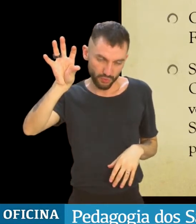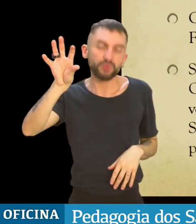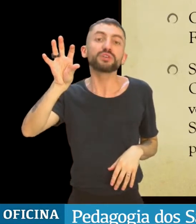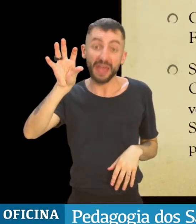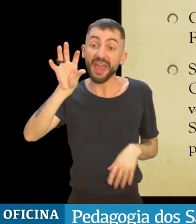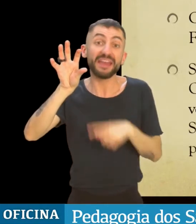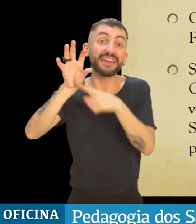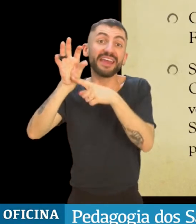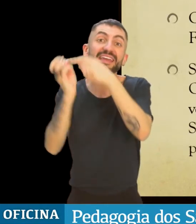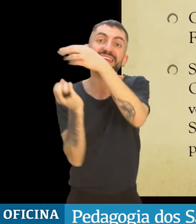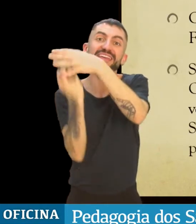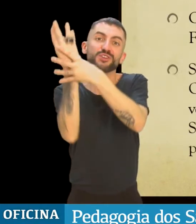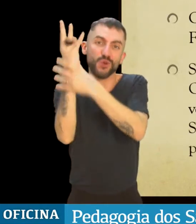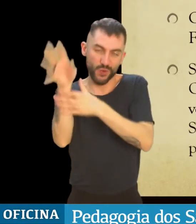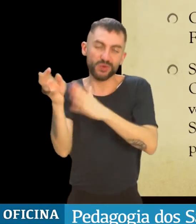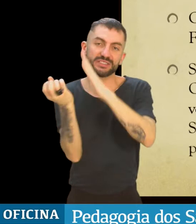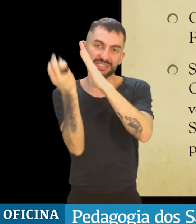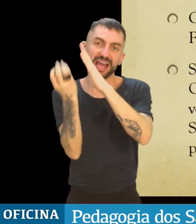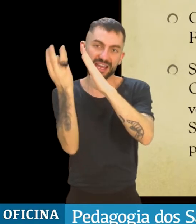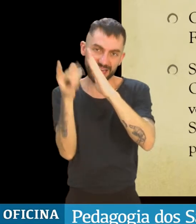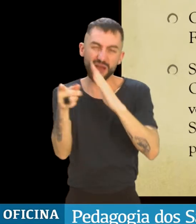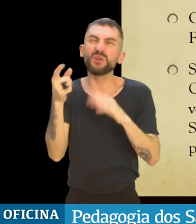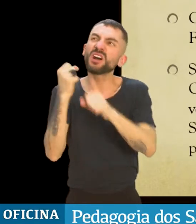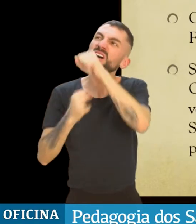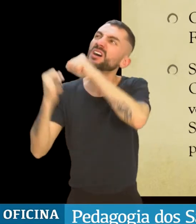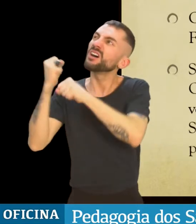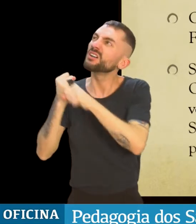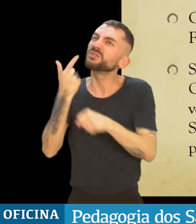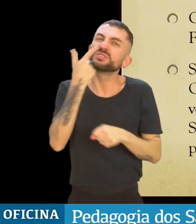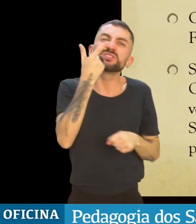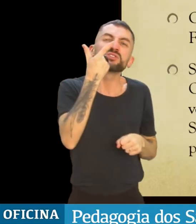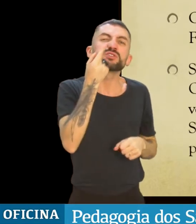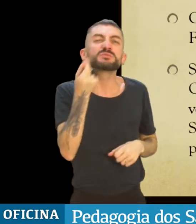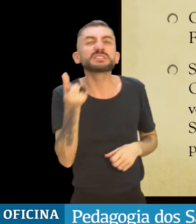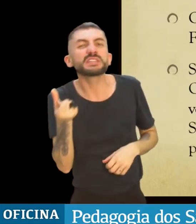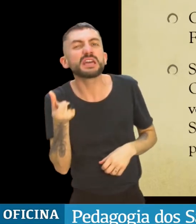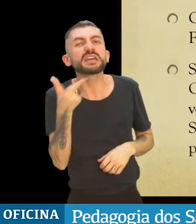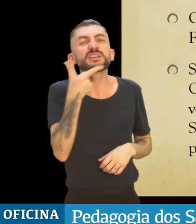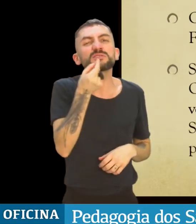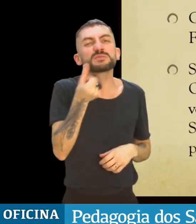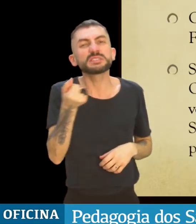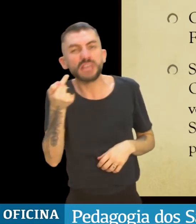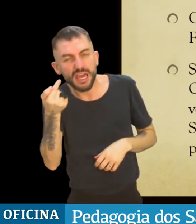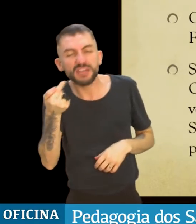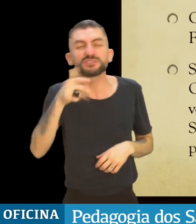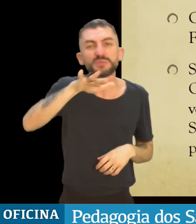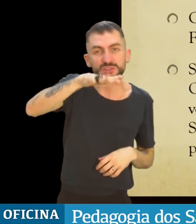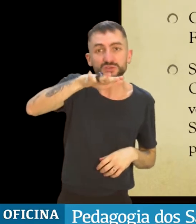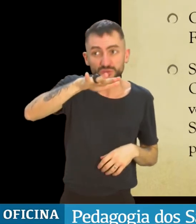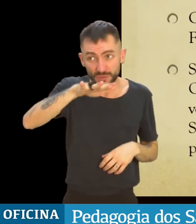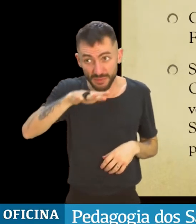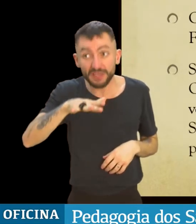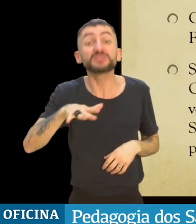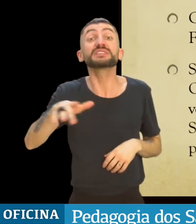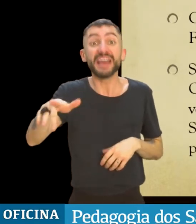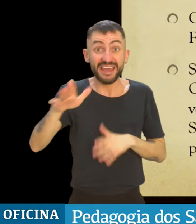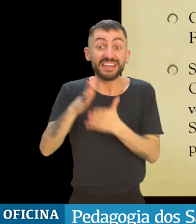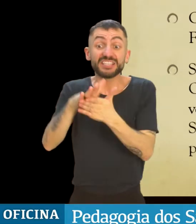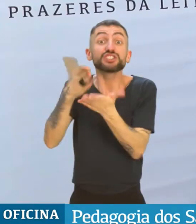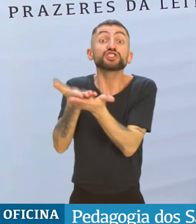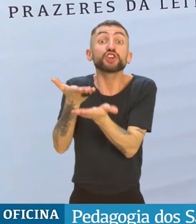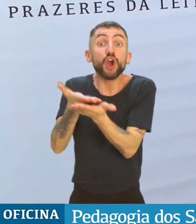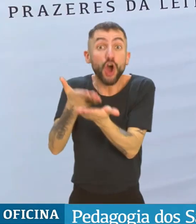Grupo Mesquiteiros, que na época, em 2006 para 2007, ela era considerada a segunda pior escola